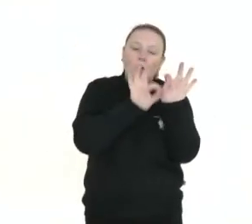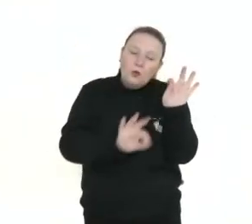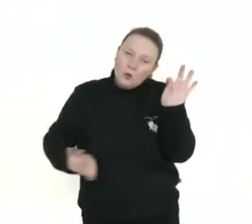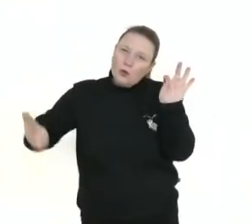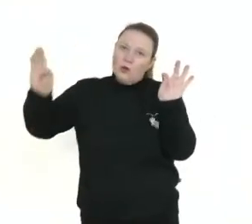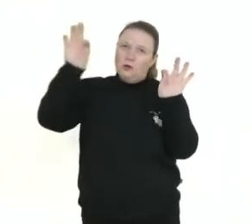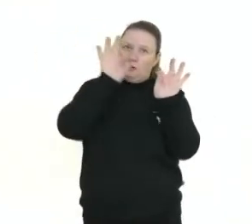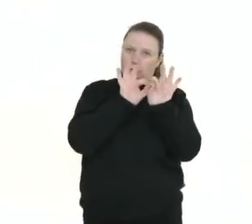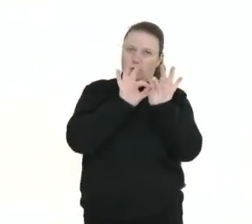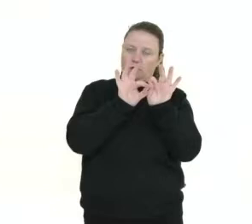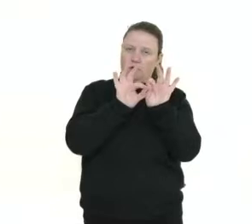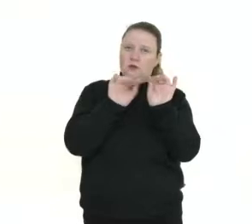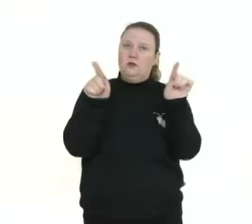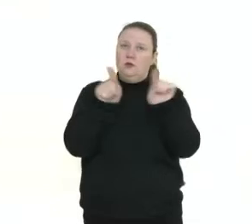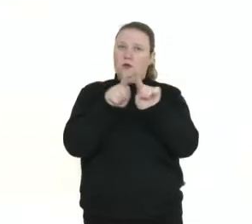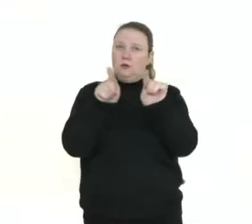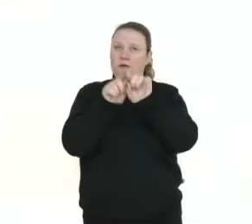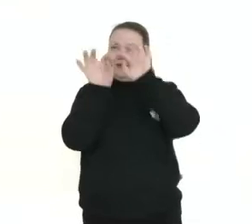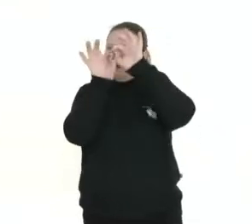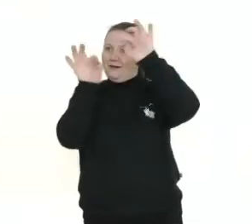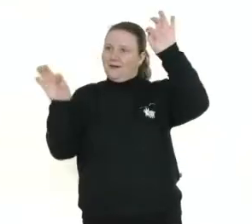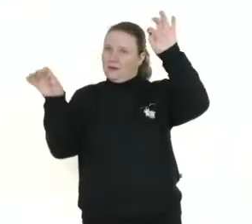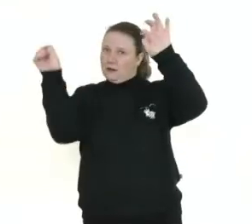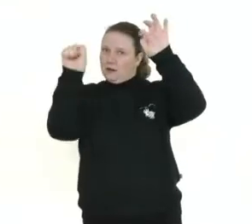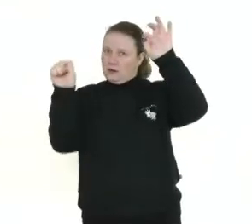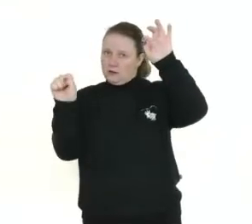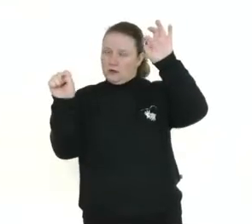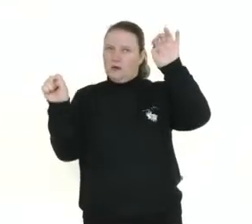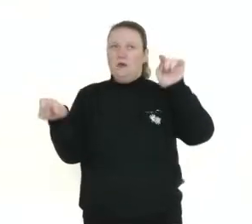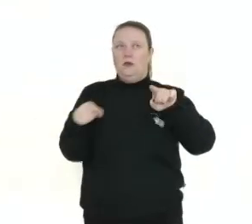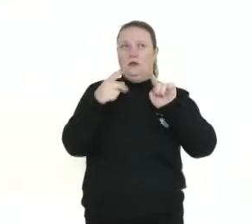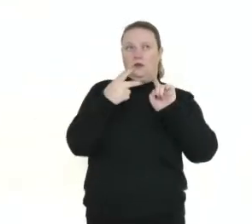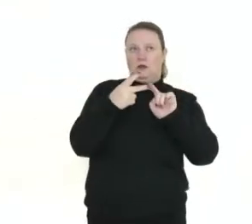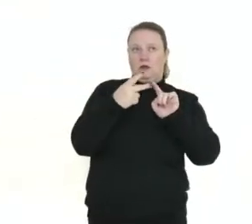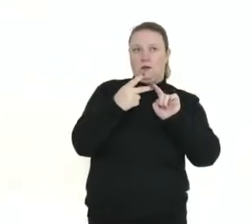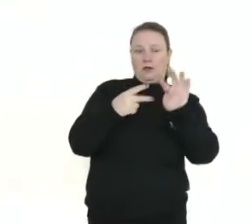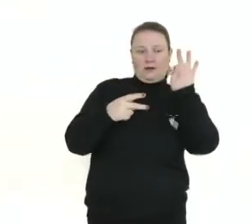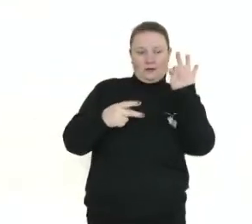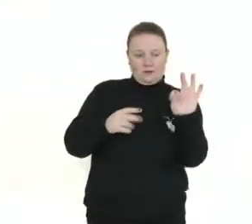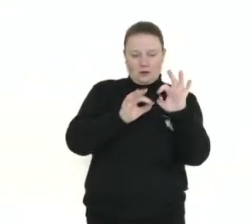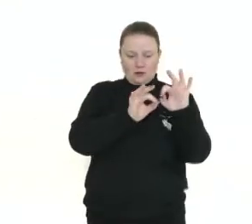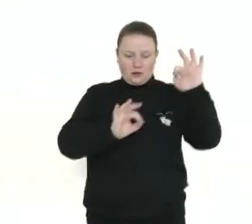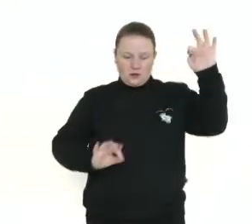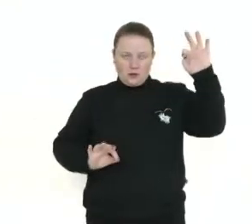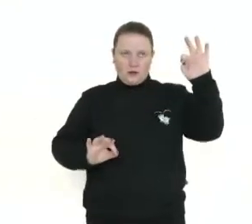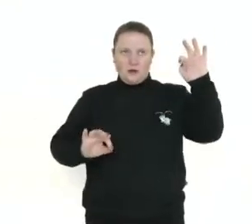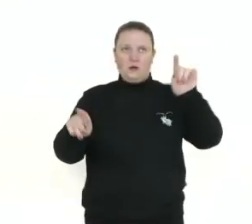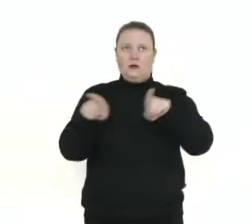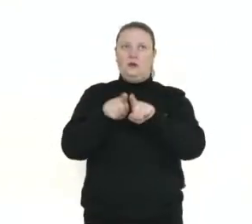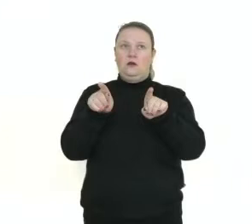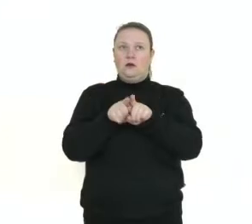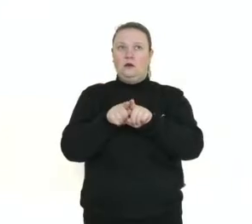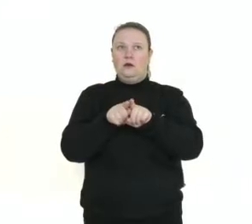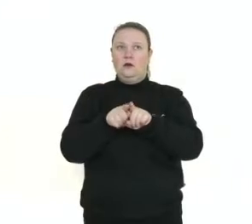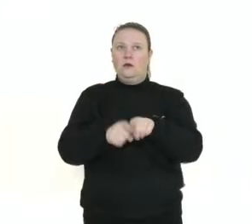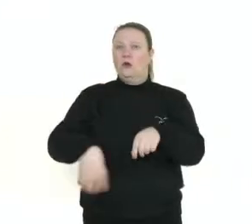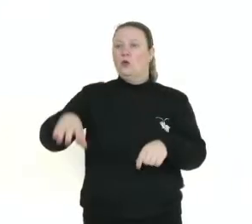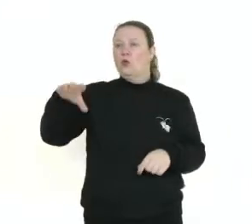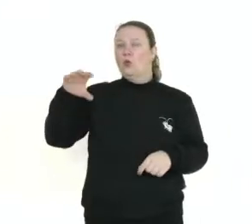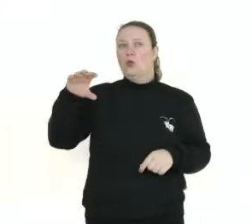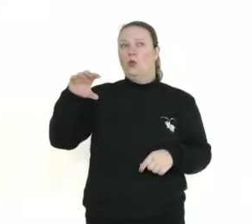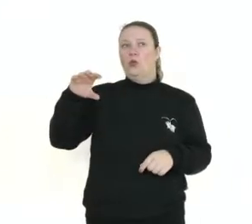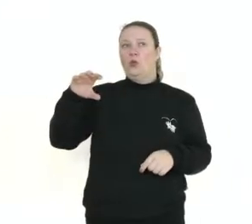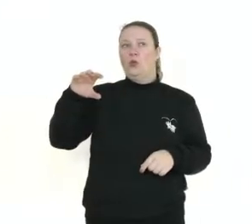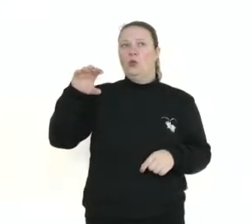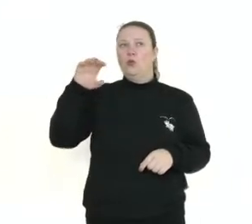equação, a esta reta S e a essa reta T e a reta U. Então você tem 3 retas, vocês vão